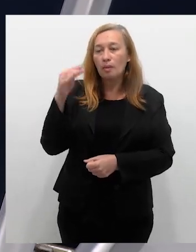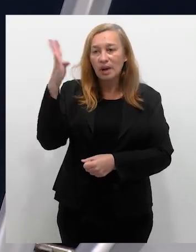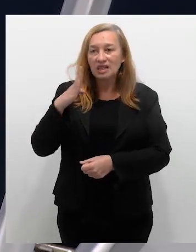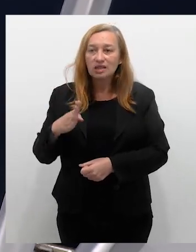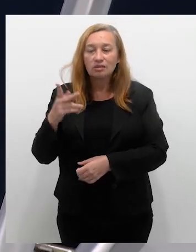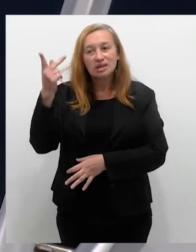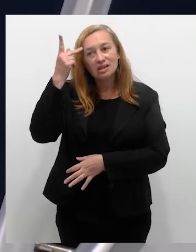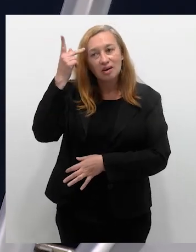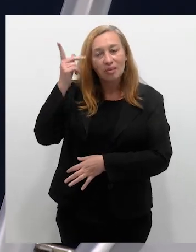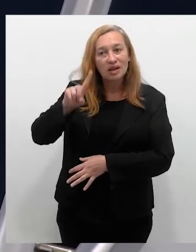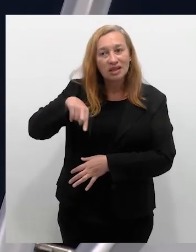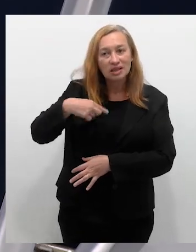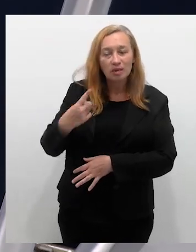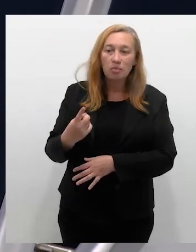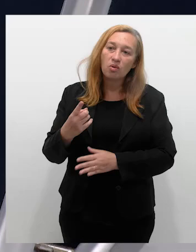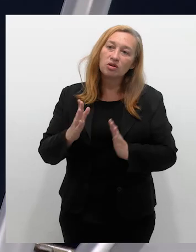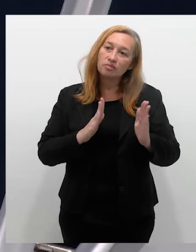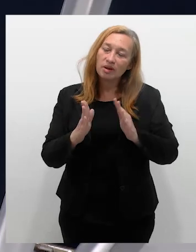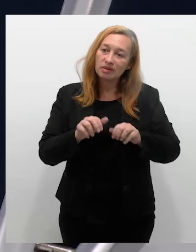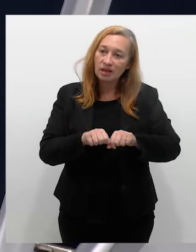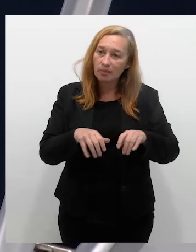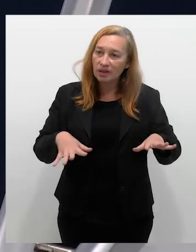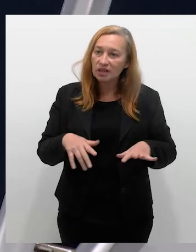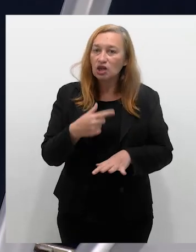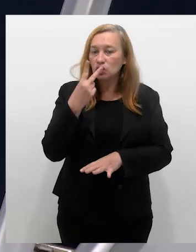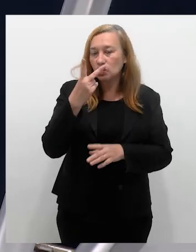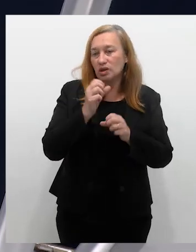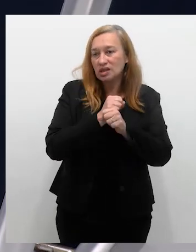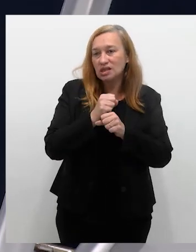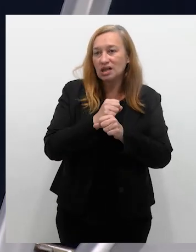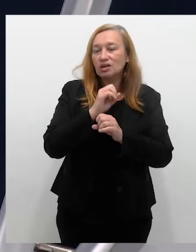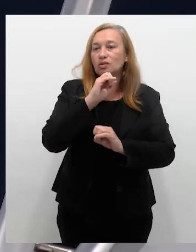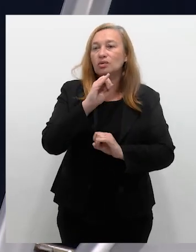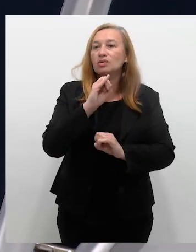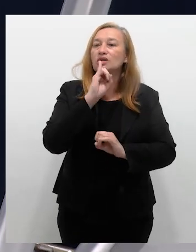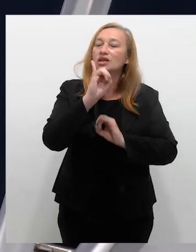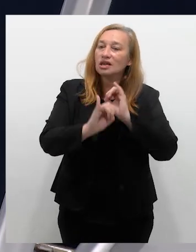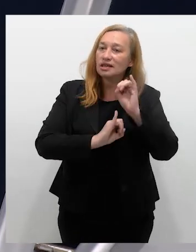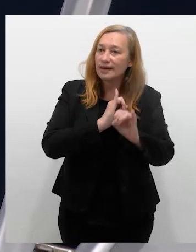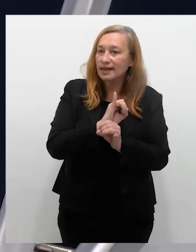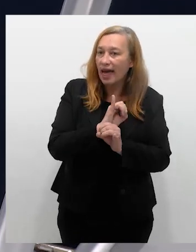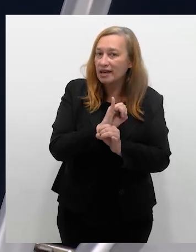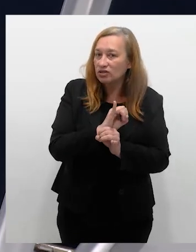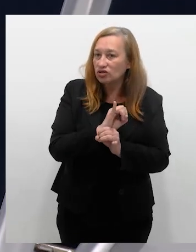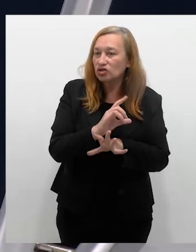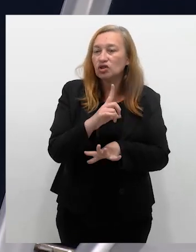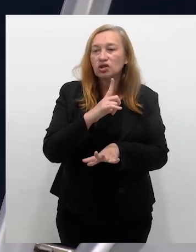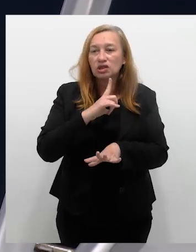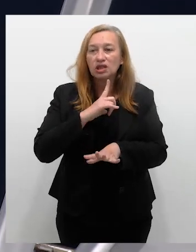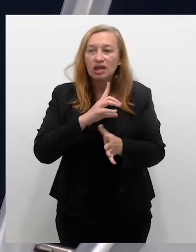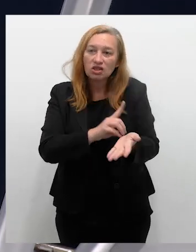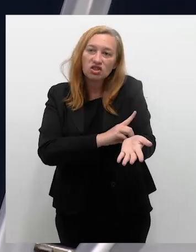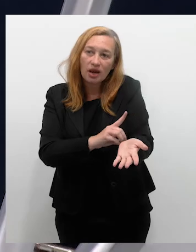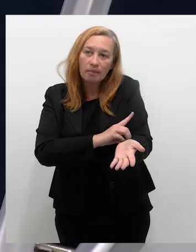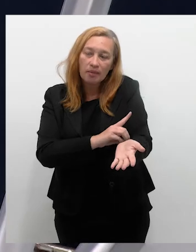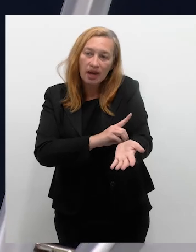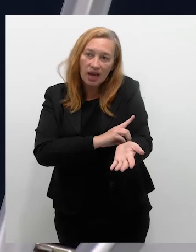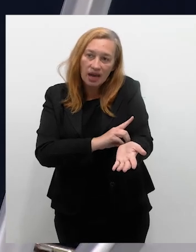Paulo. Depois, acabou que veio a pandemia. Tiveram 2 anos online. Tem um